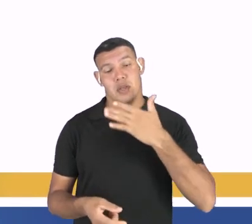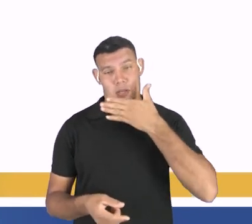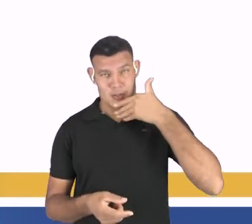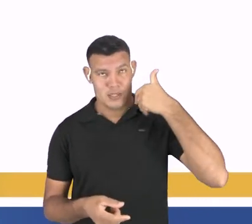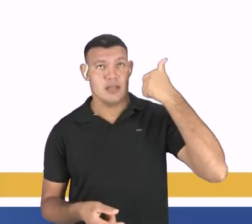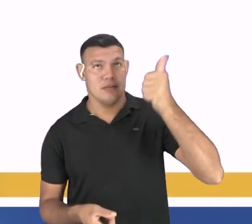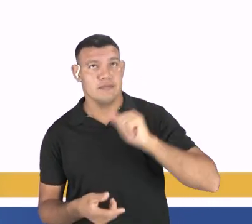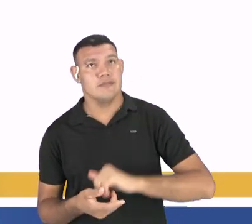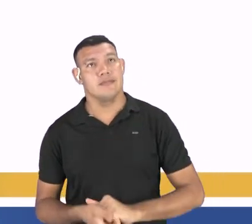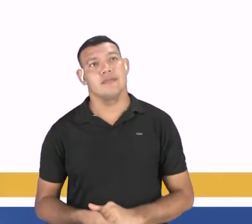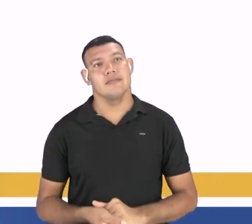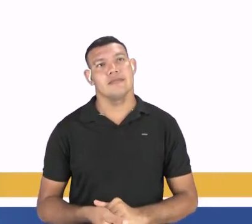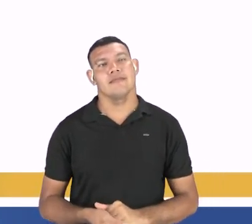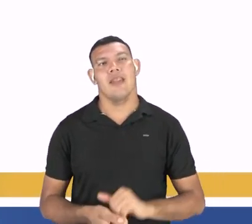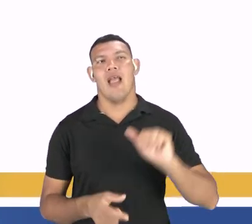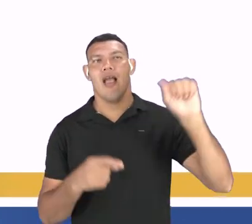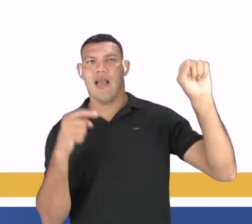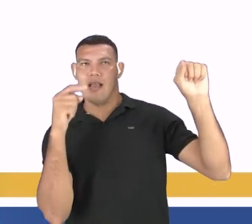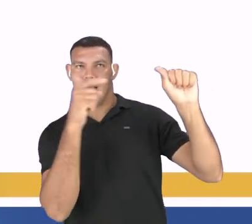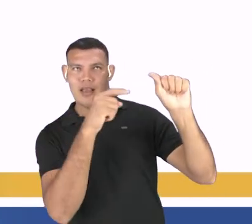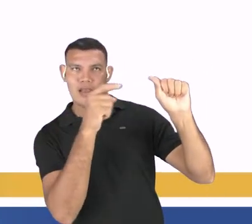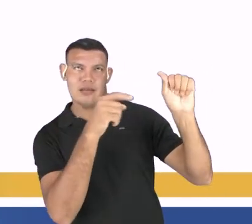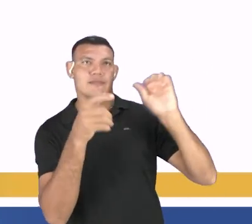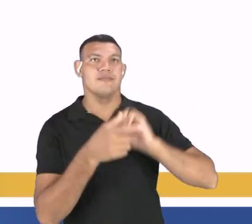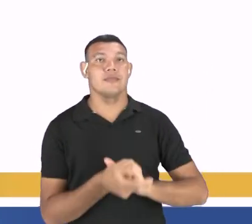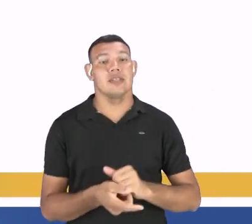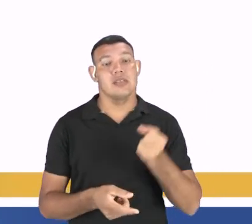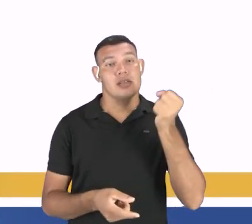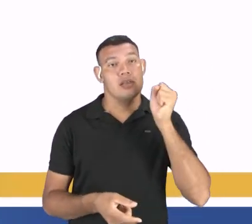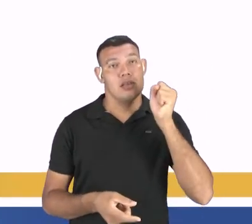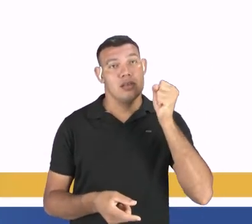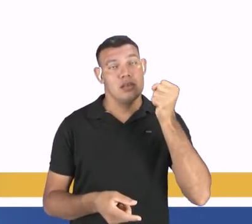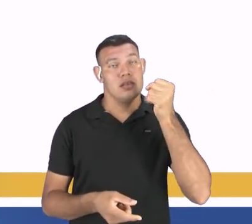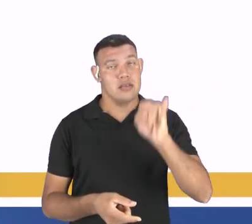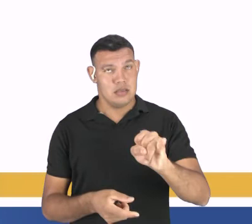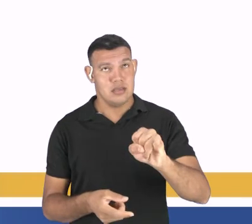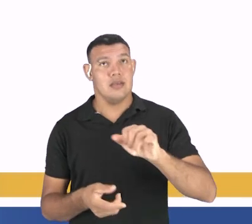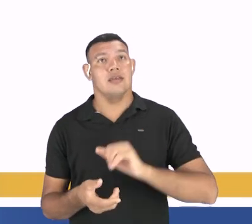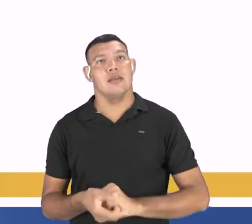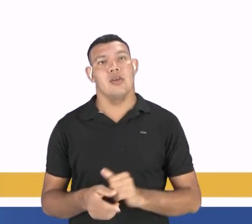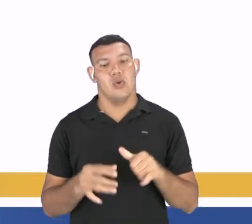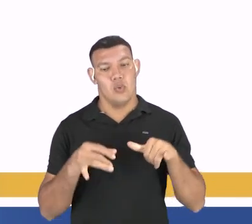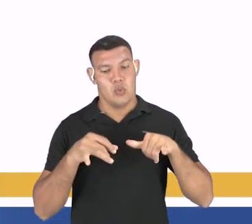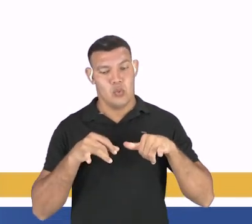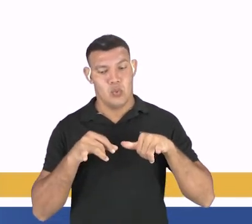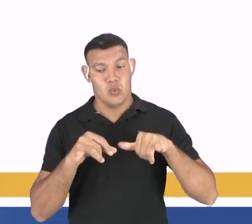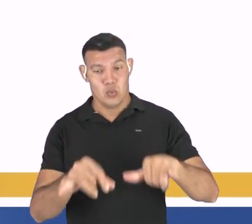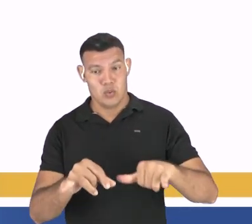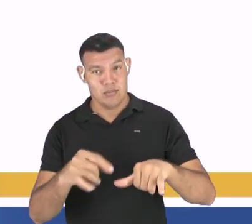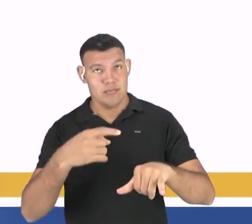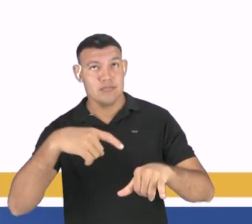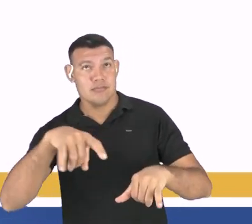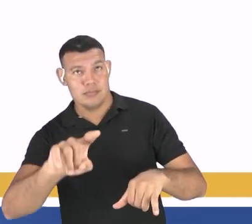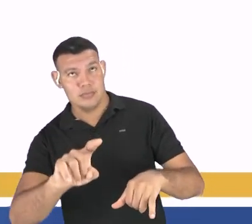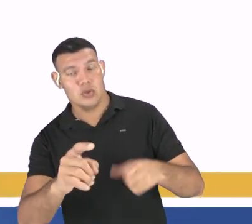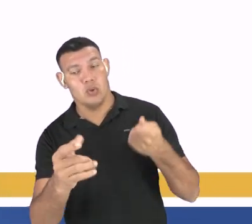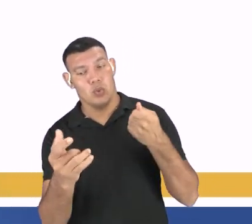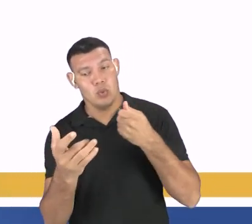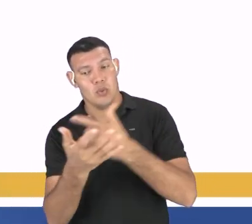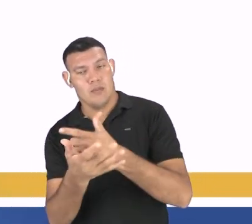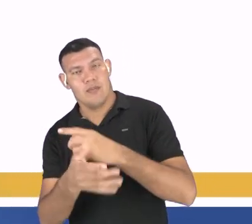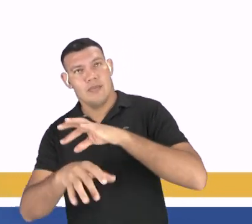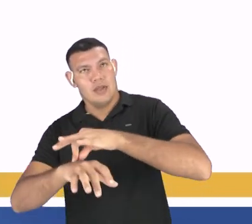carne caso a pessoa vá ao mercado, certo? Agora, a B. La nota musical